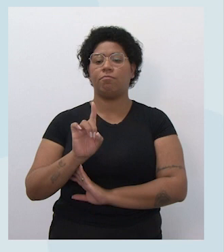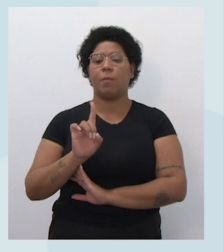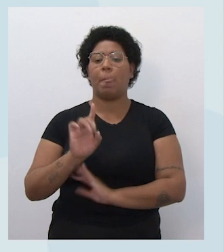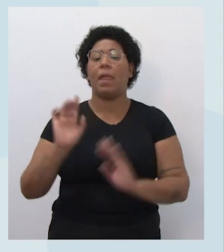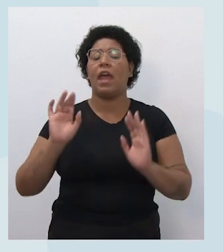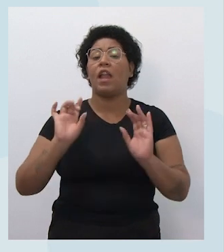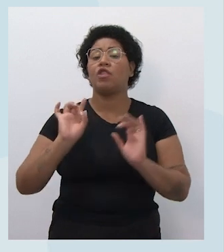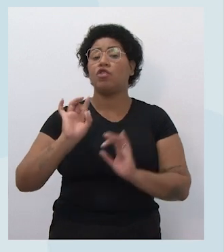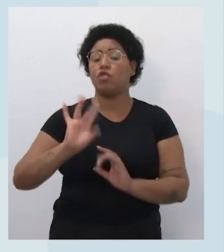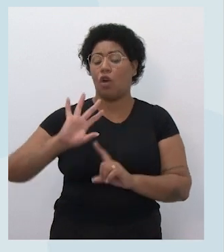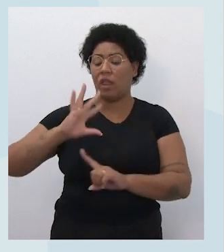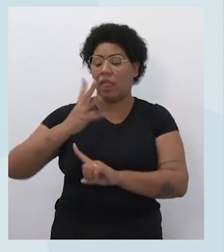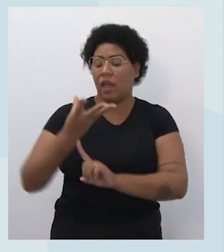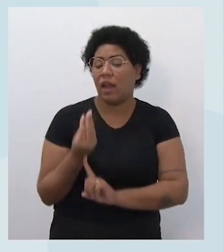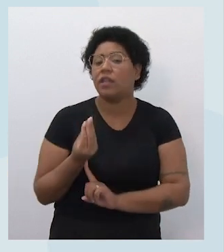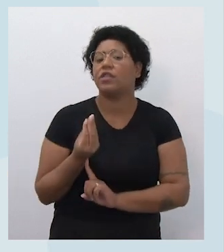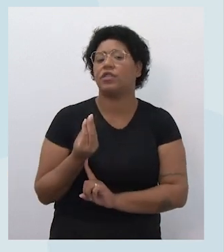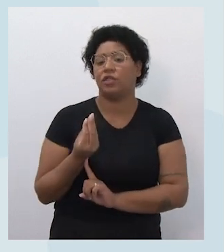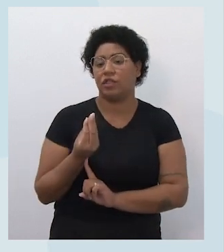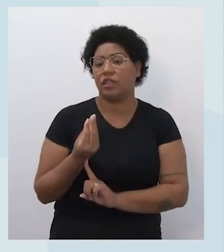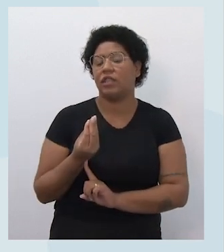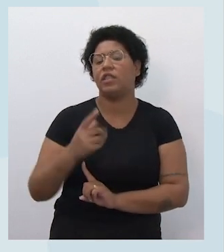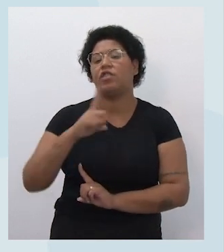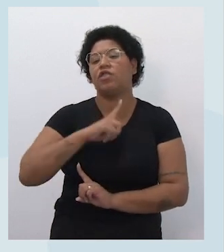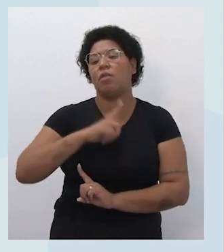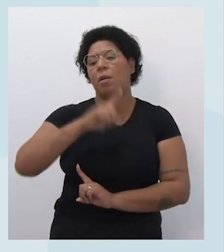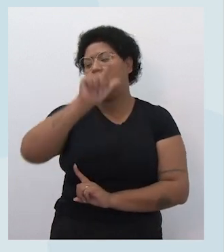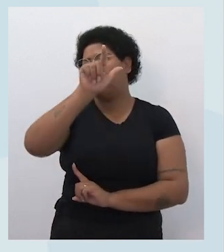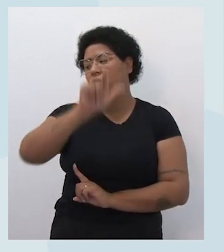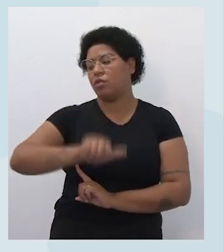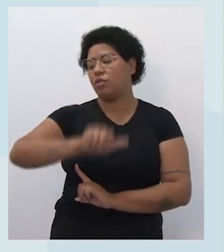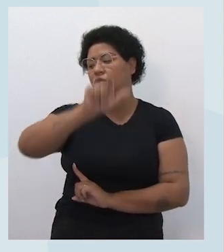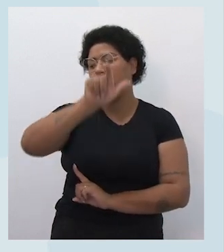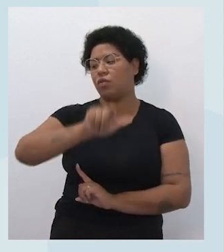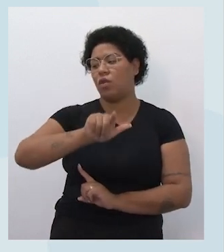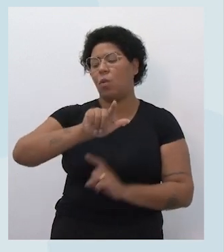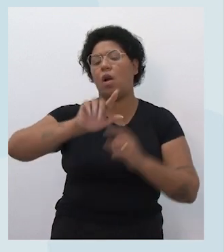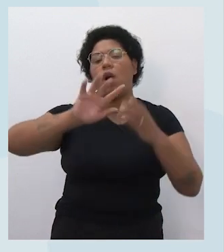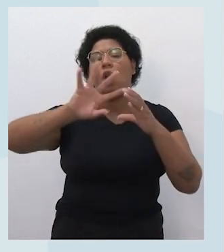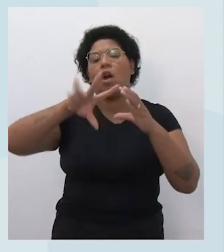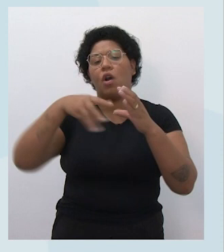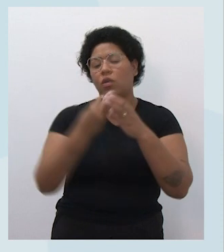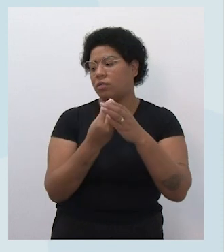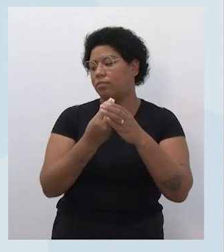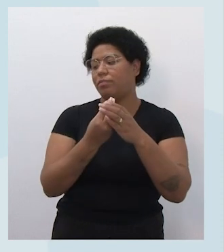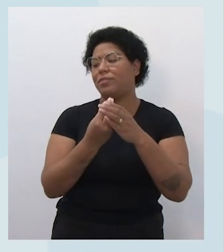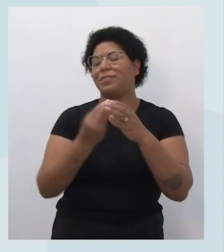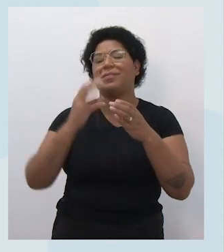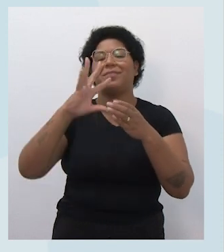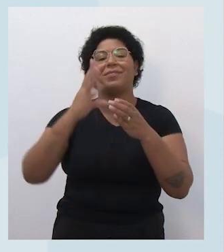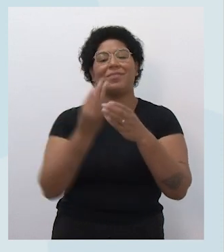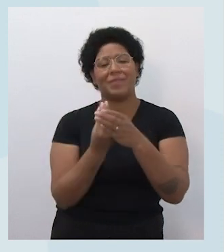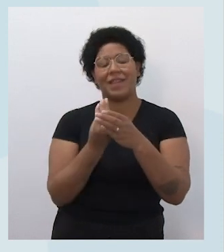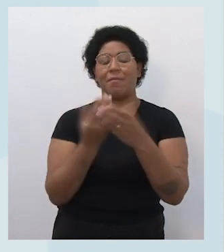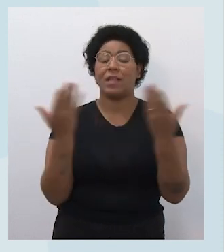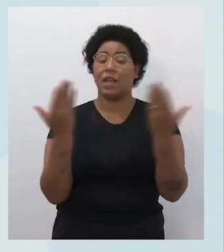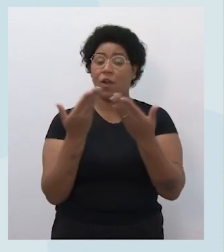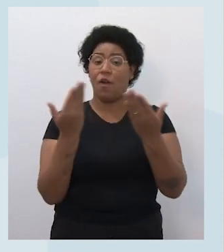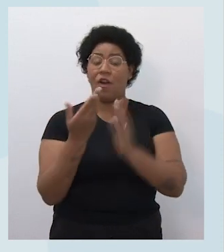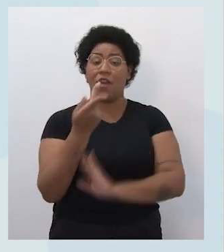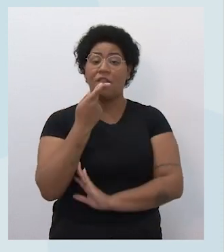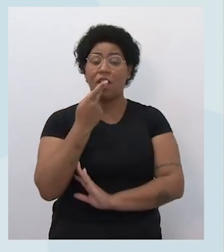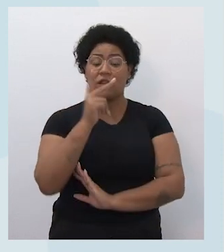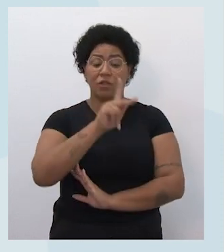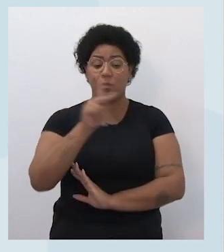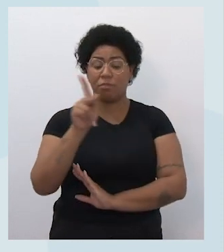arte. Você percebia que existia o curador do museu, o curador de uma exposição, mas agora falamos do curador educacional, né, que deriva